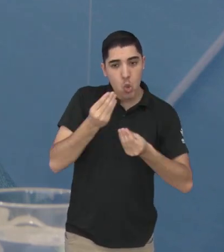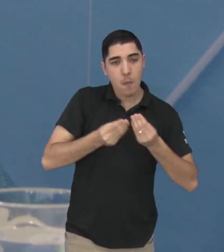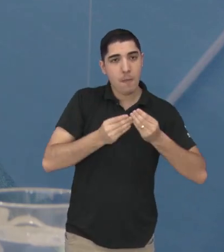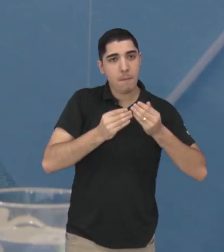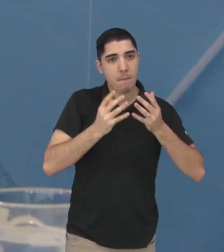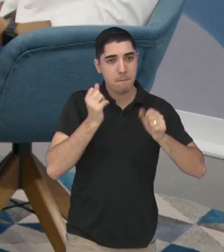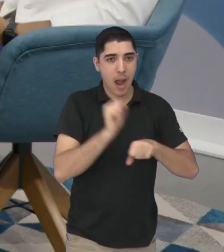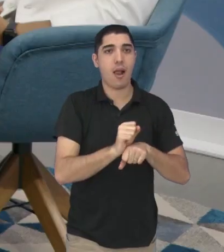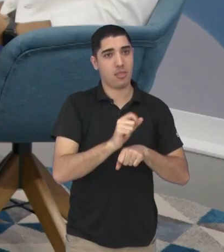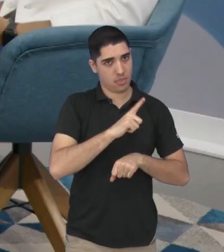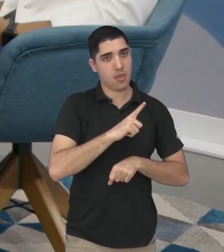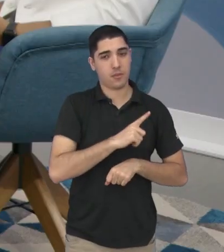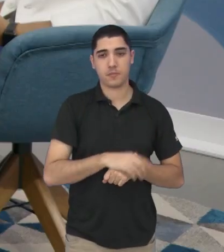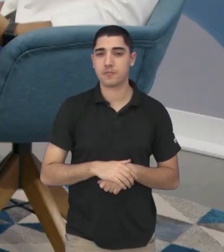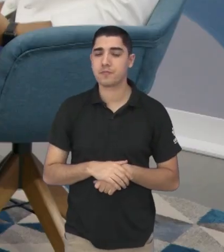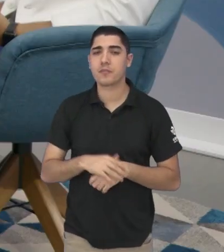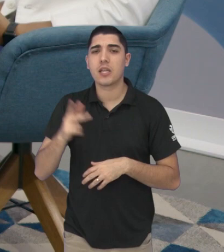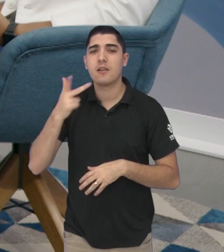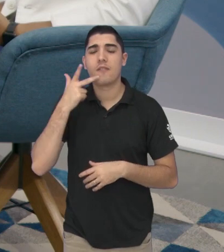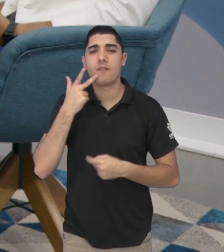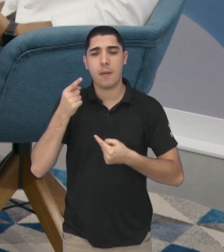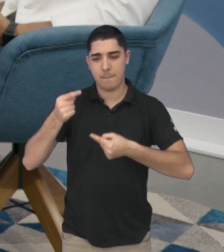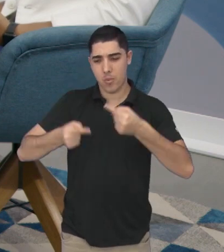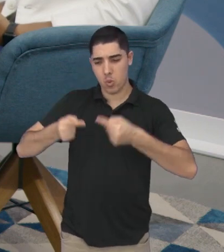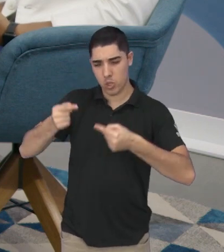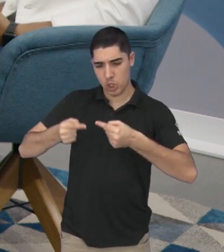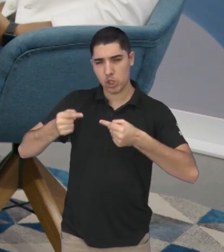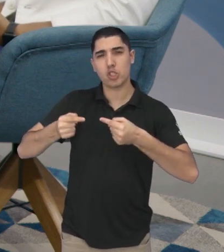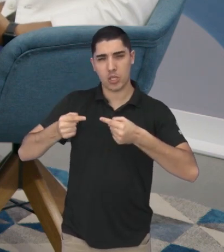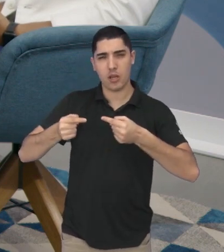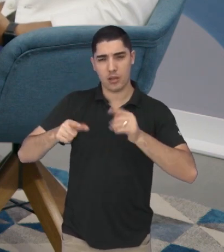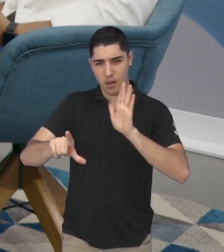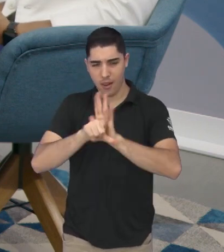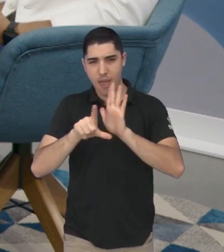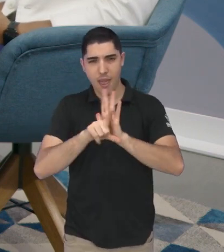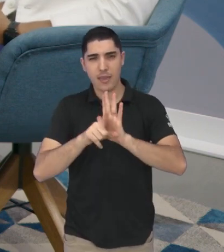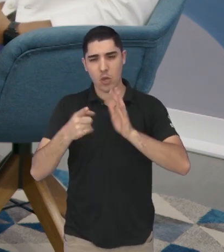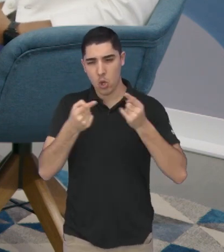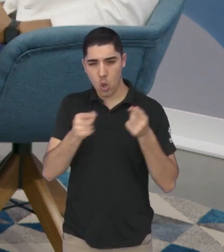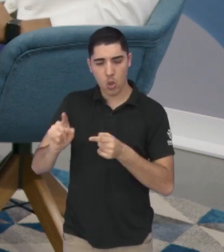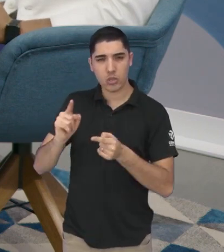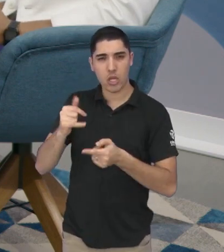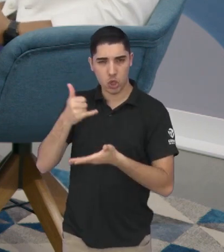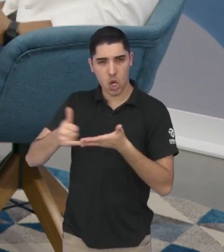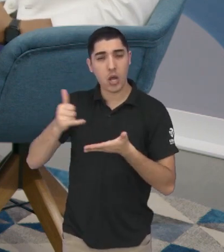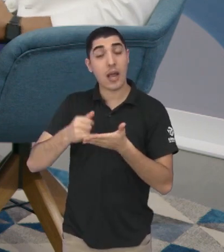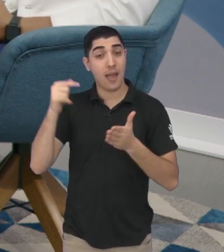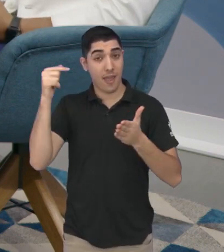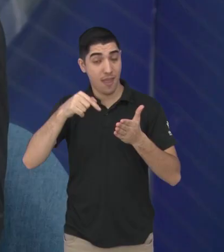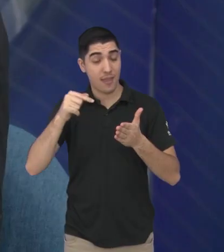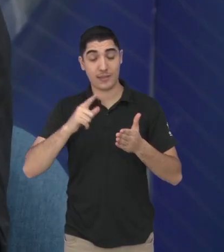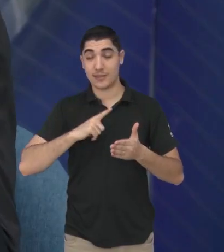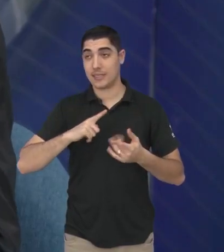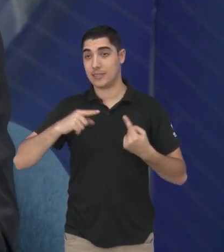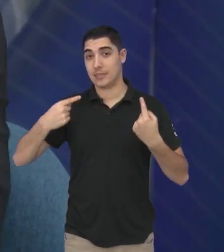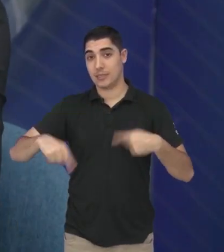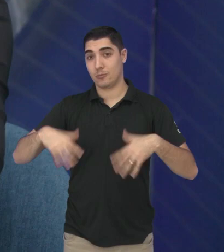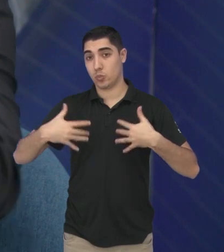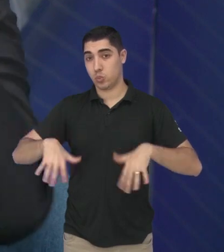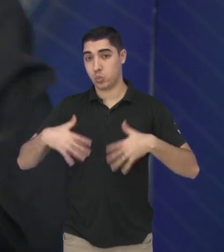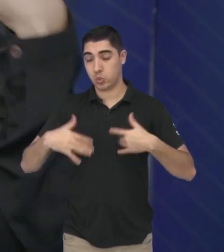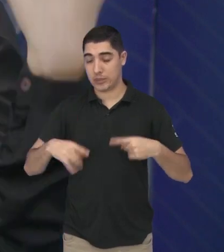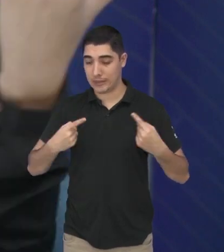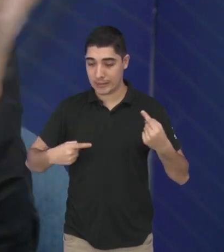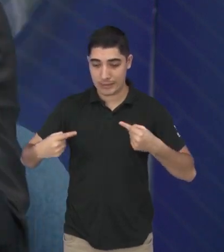possibilidades de tratamento. Quando a gente fala de políticas de prevenção às drogas, é um tema bastante polêmico em muitos casos, e